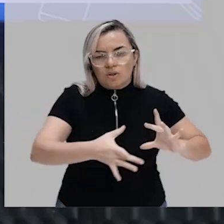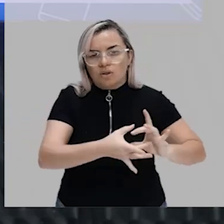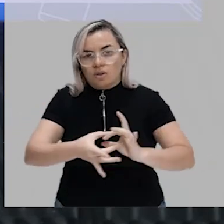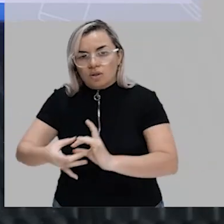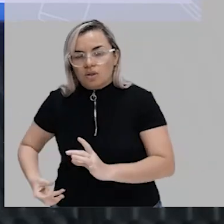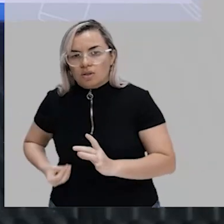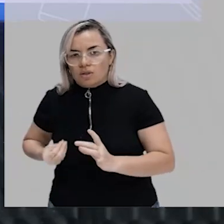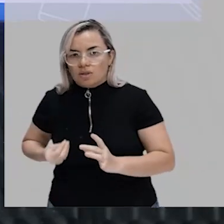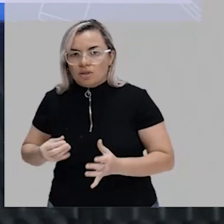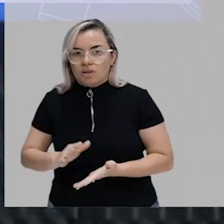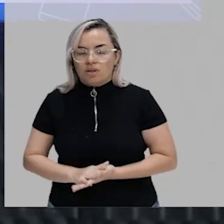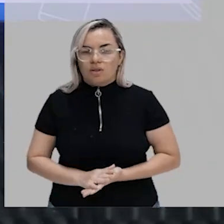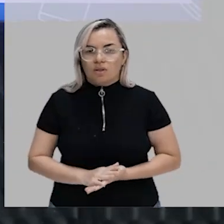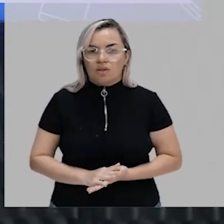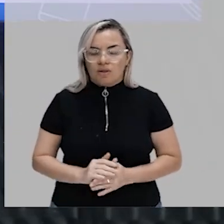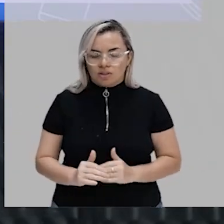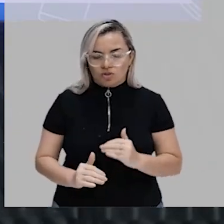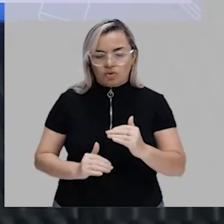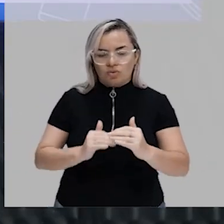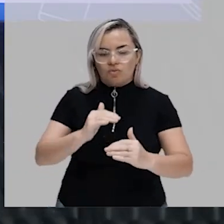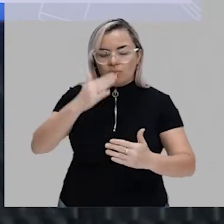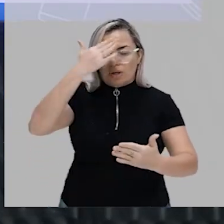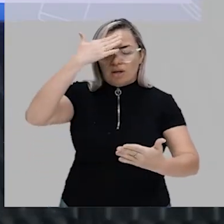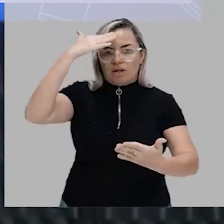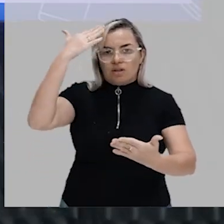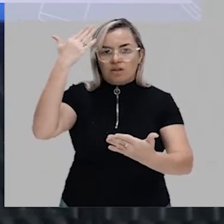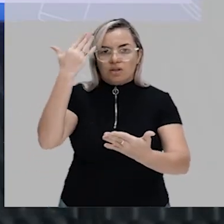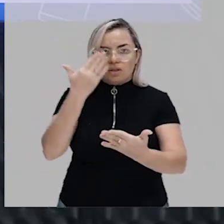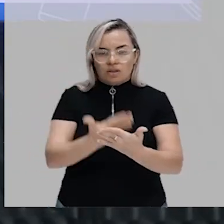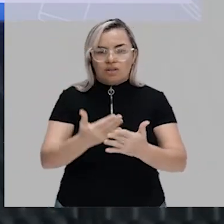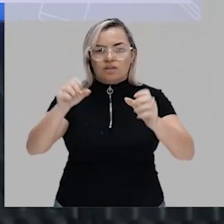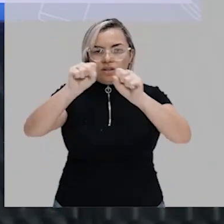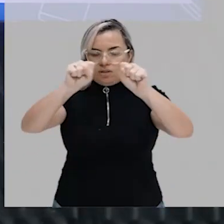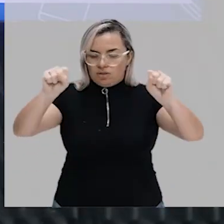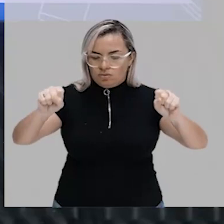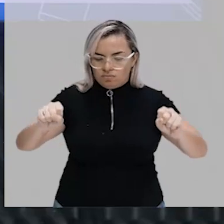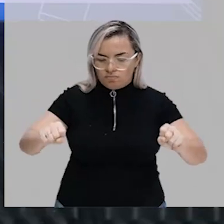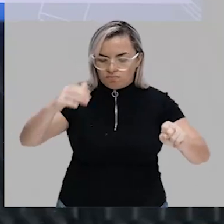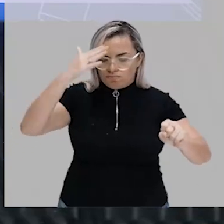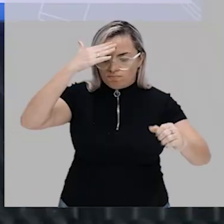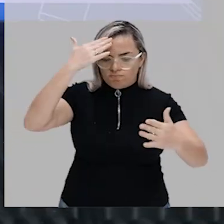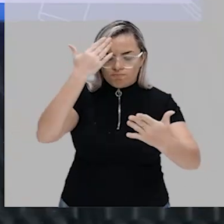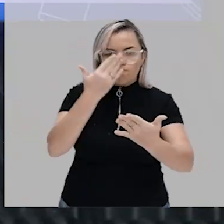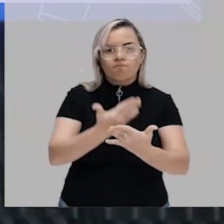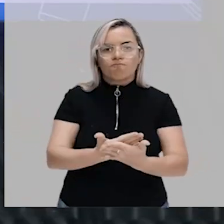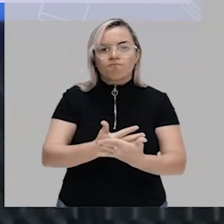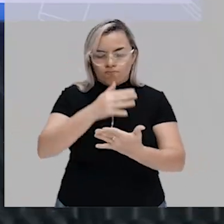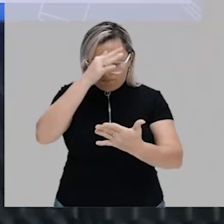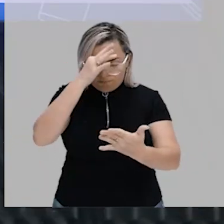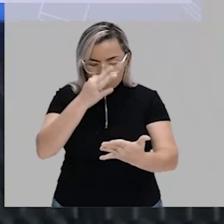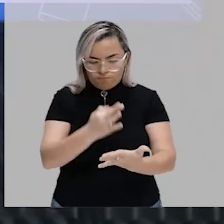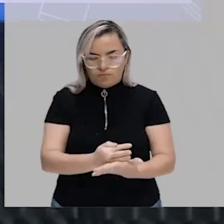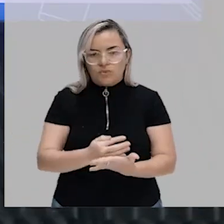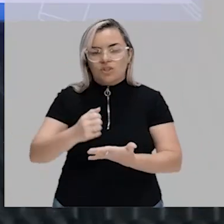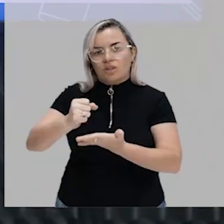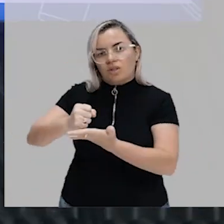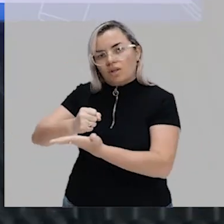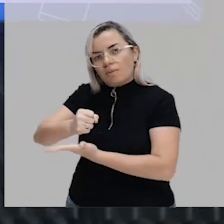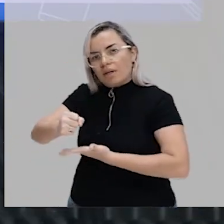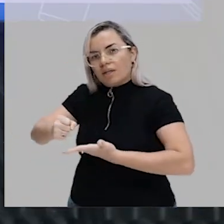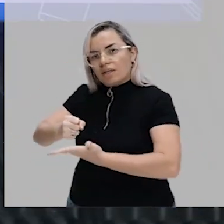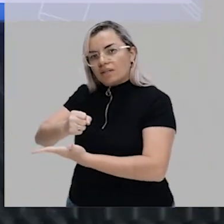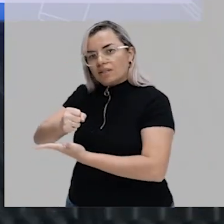um sistema de crenças. Atenção, sistema de crenças. É muito mais baseado naquilo que